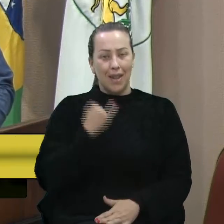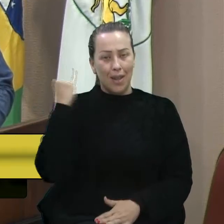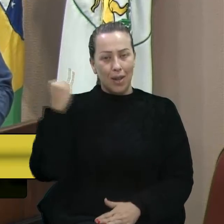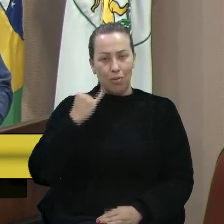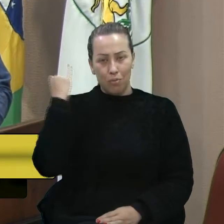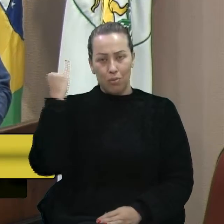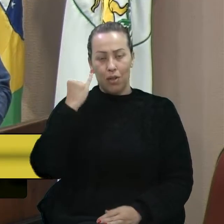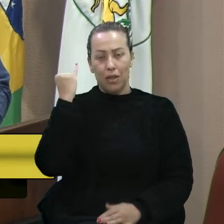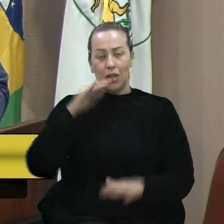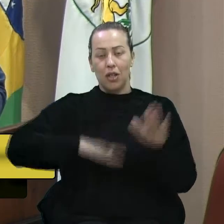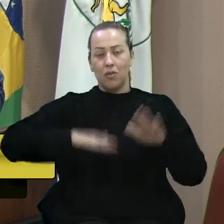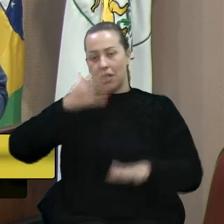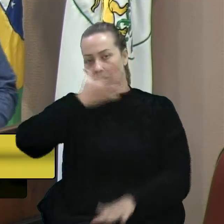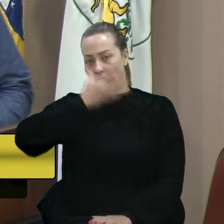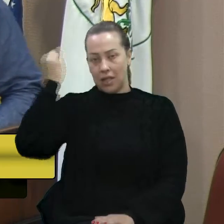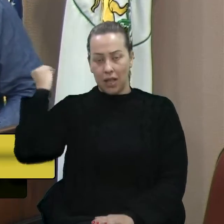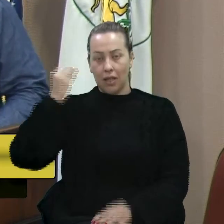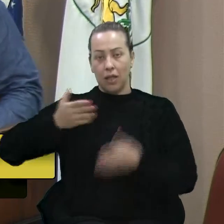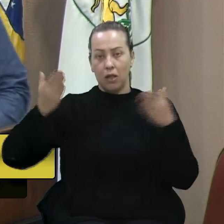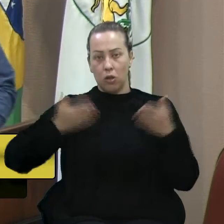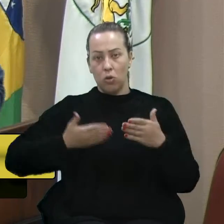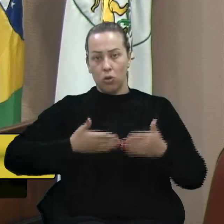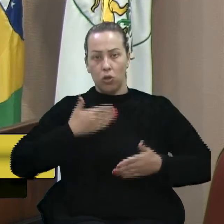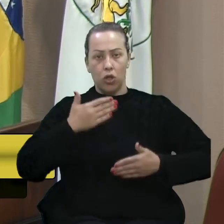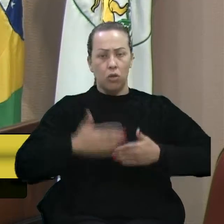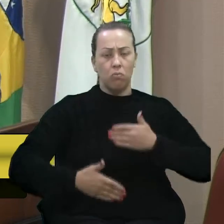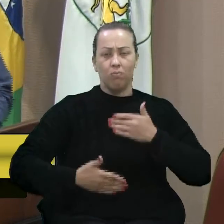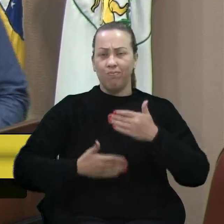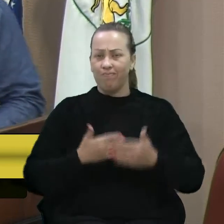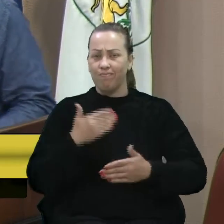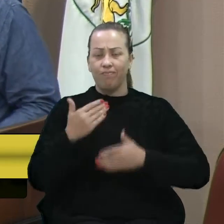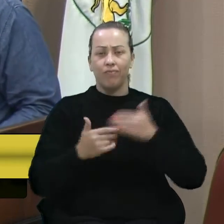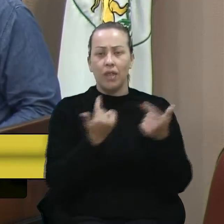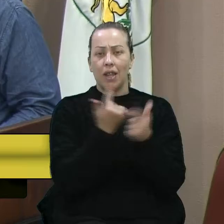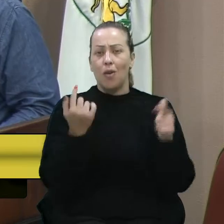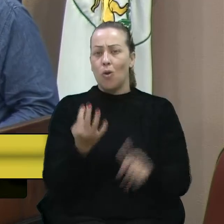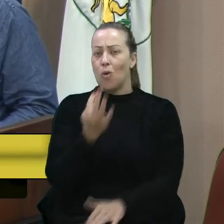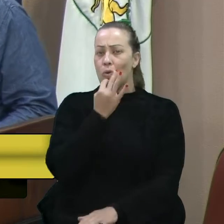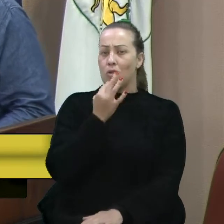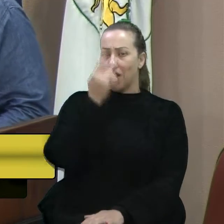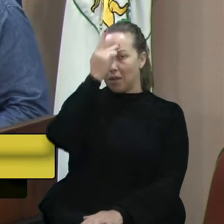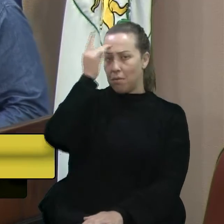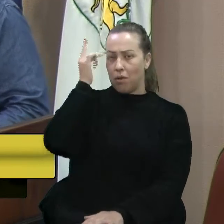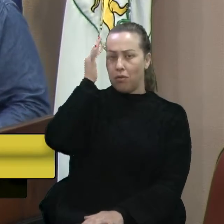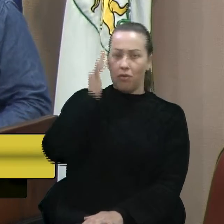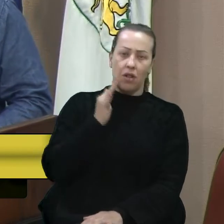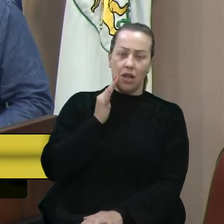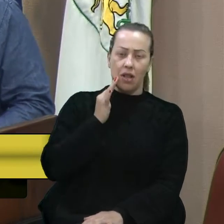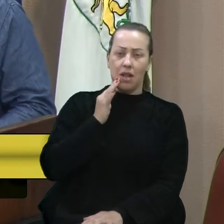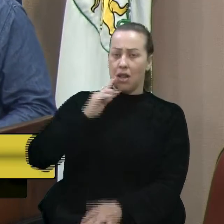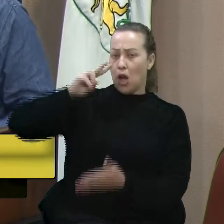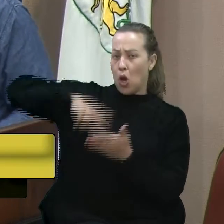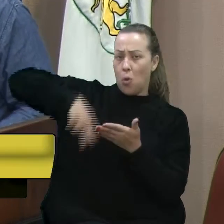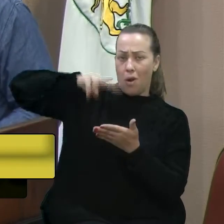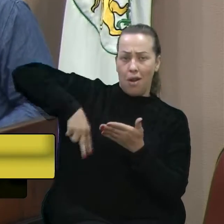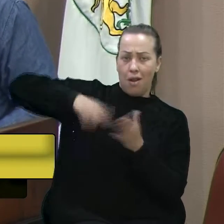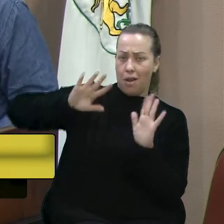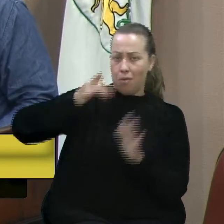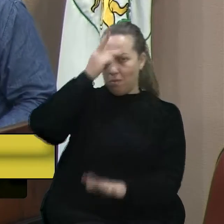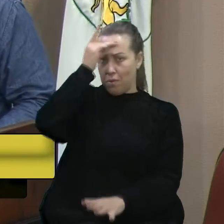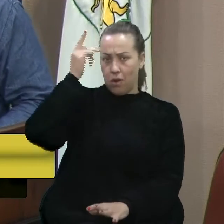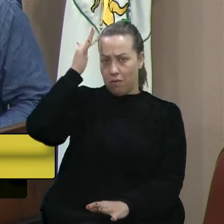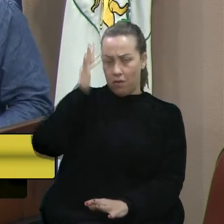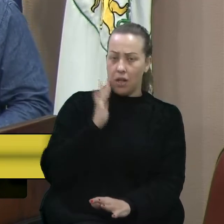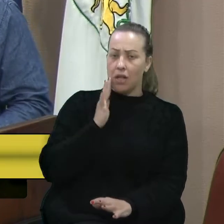tão esquecido, e hoje se faz uma dicotomia aos que não conhecem Freire, aos que não leram Paulo Freire e